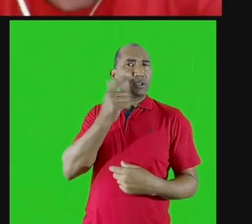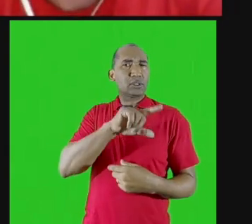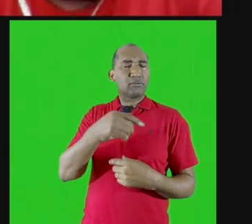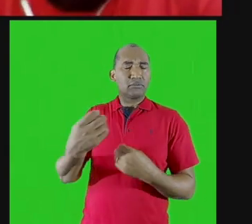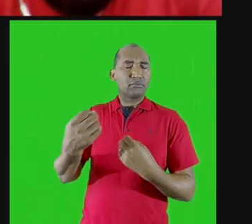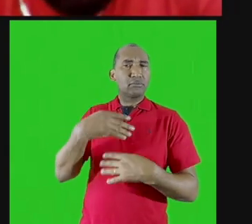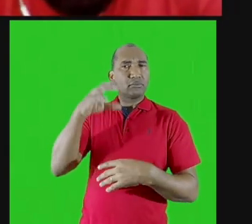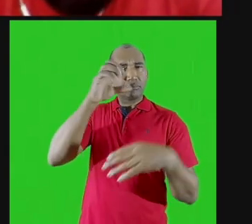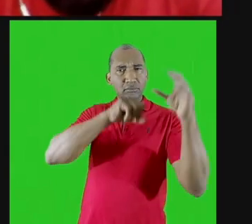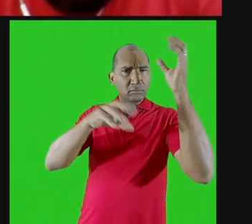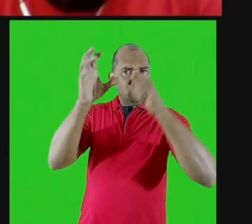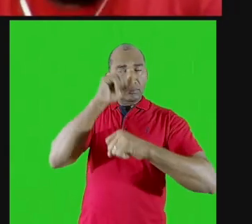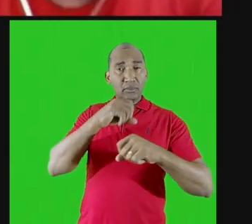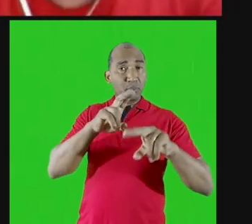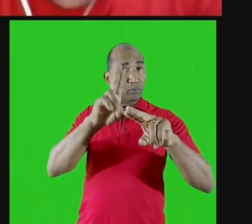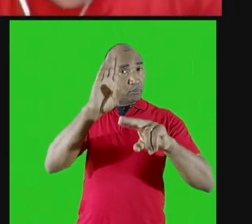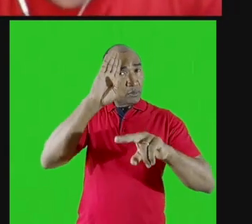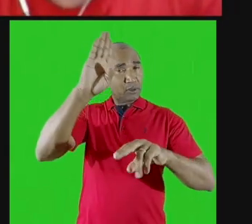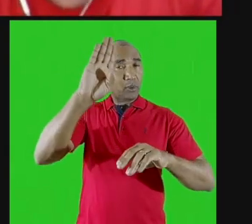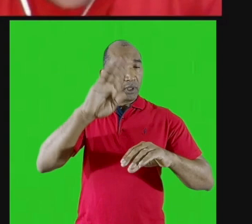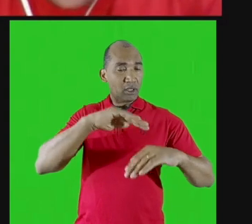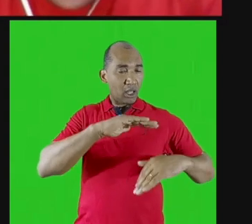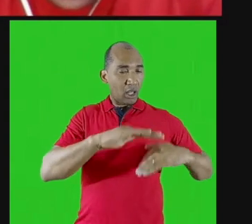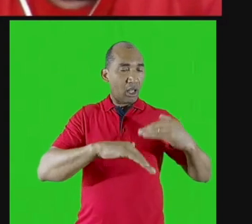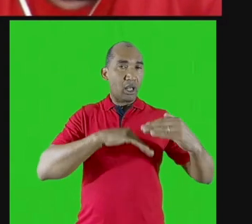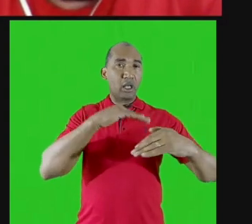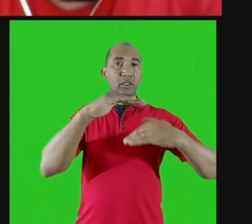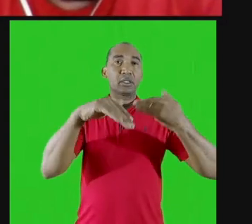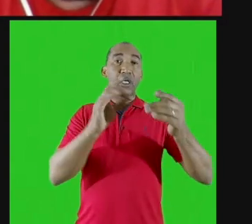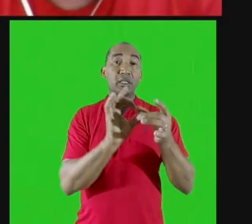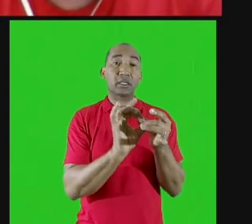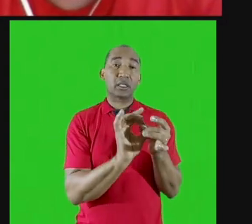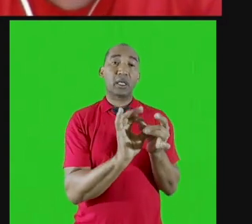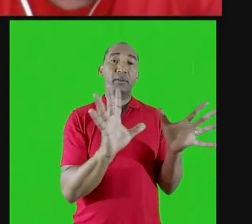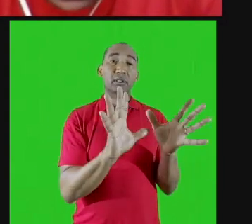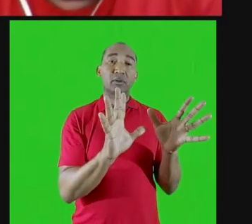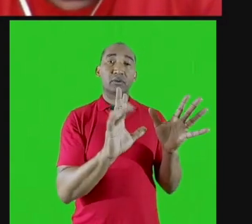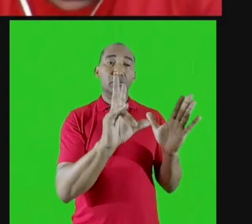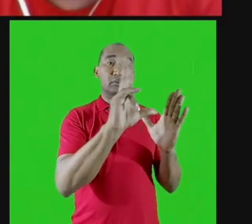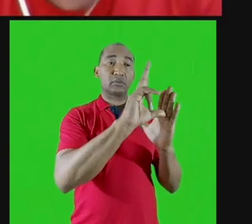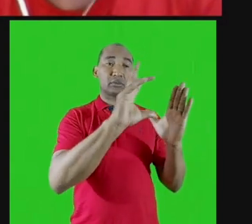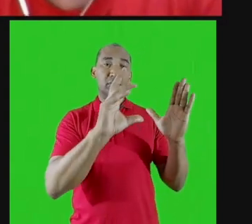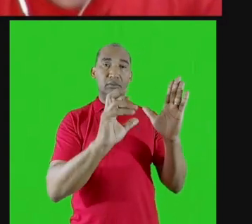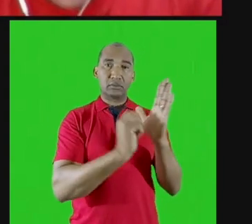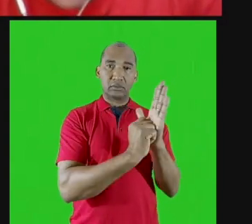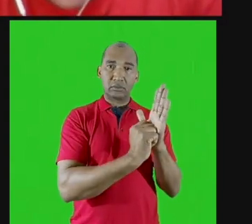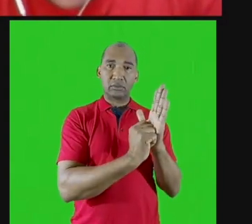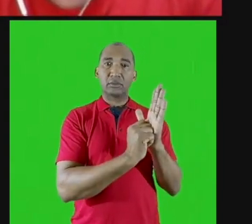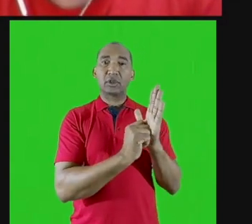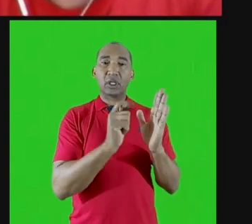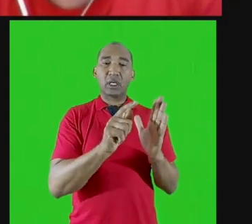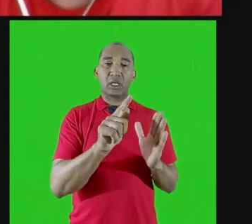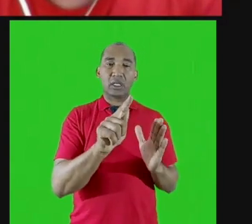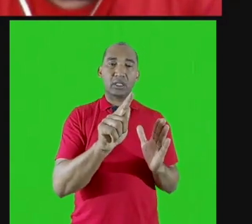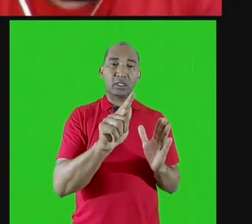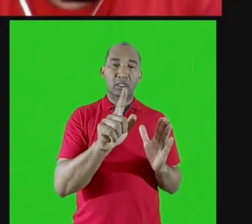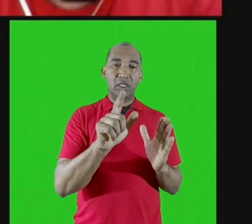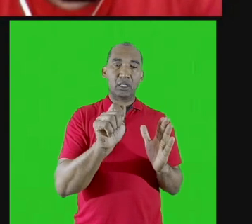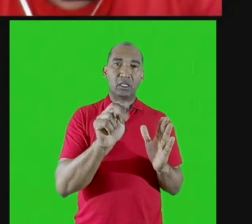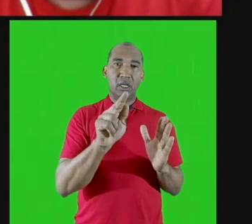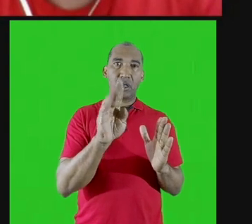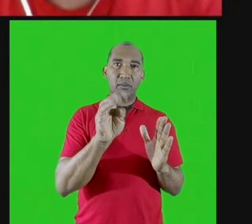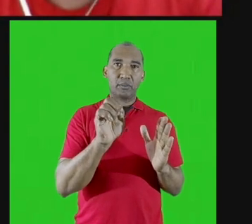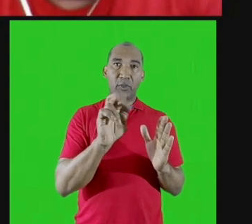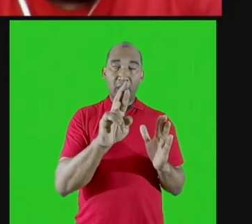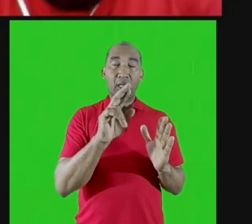muito através dela, dessa câmera, principalmente nesse processo que a gente está falando da democratização do audiovisual, porque Glauber dizia uma coisa que era